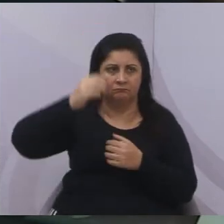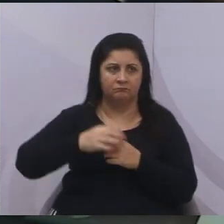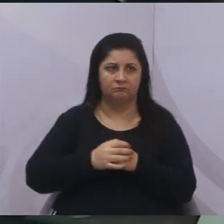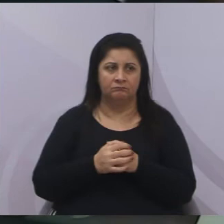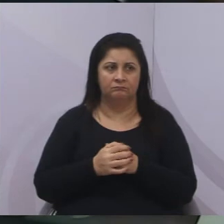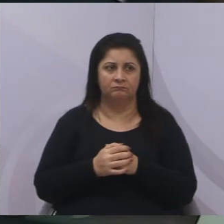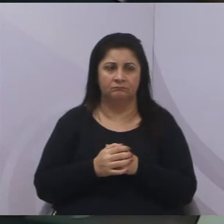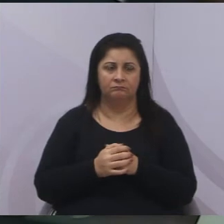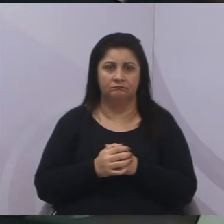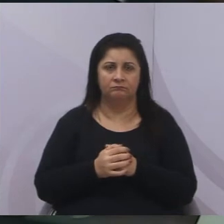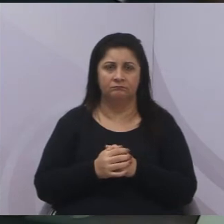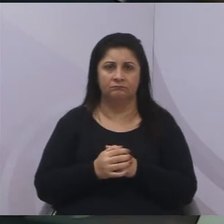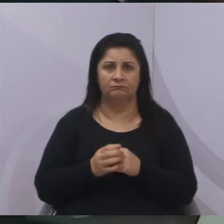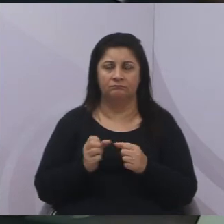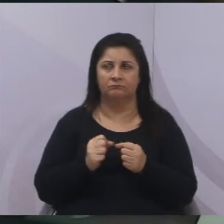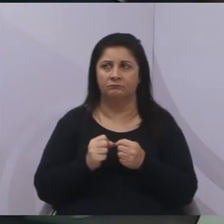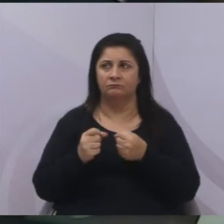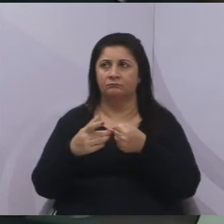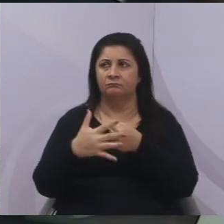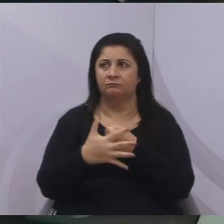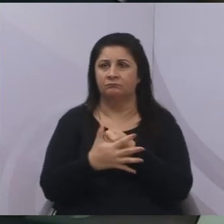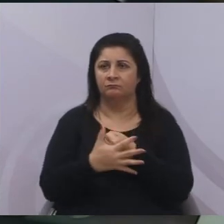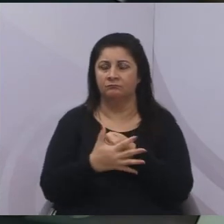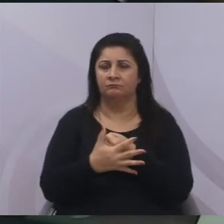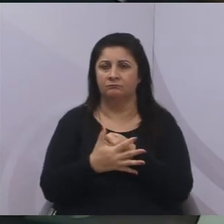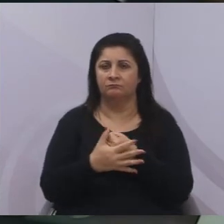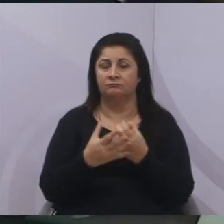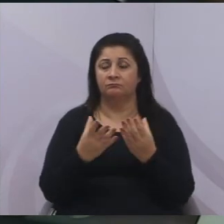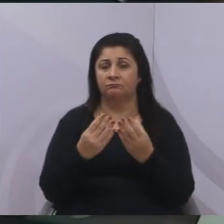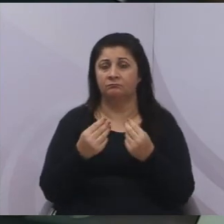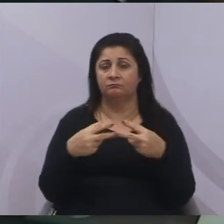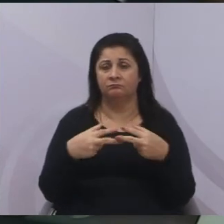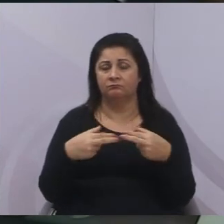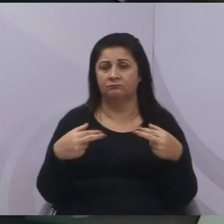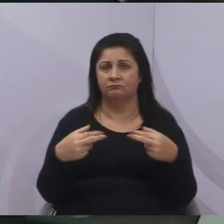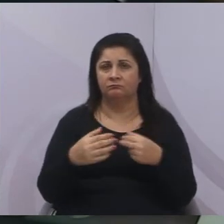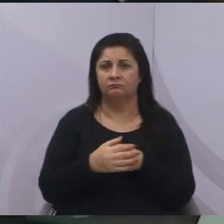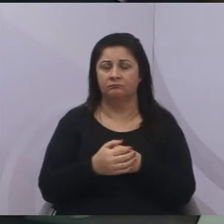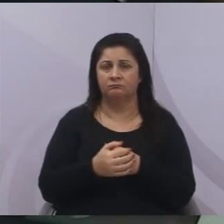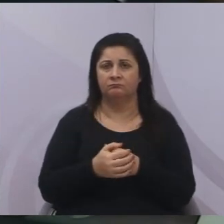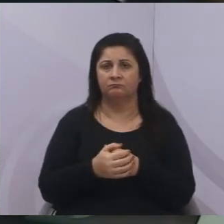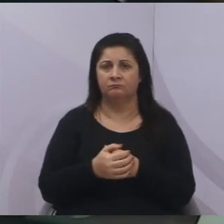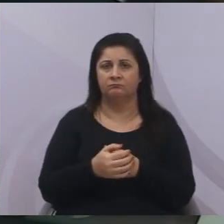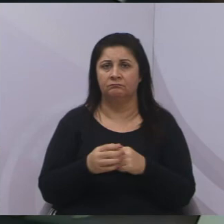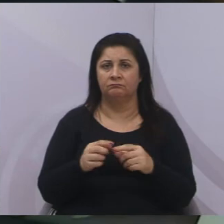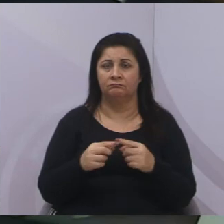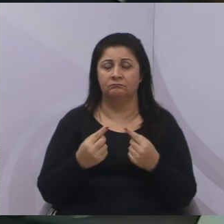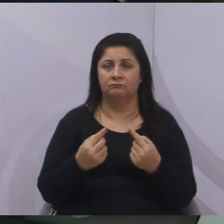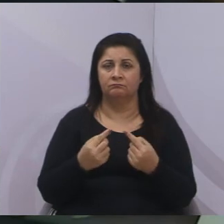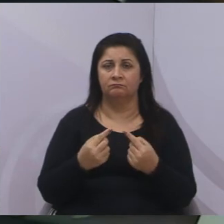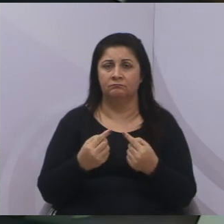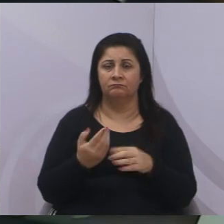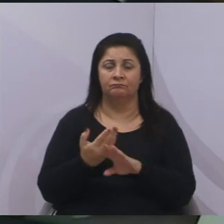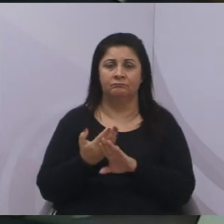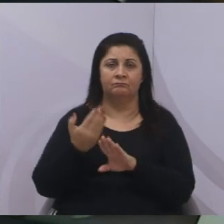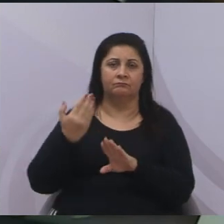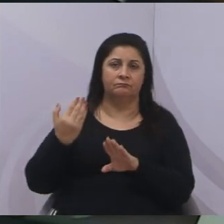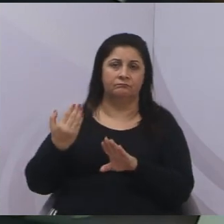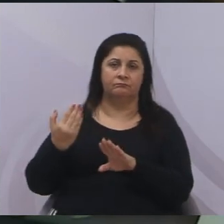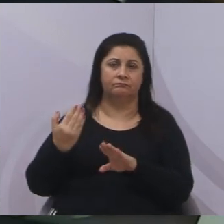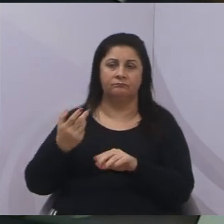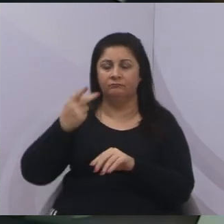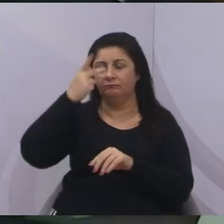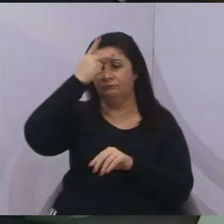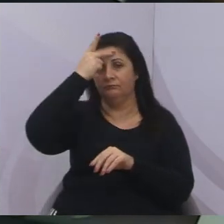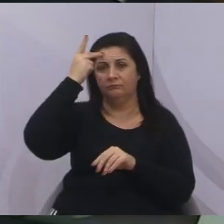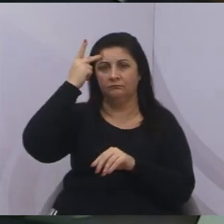Covid foi resolvido, em parte, muitas situações. Porém, ficou para trás algumas